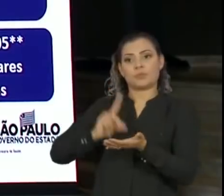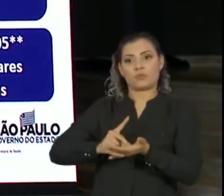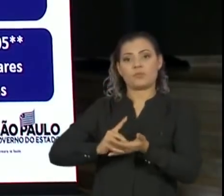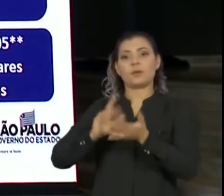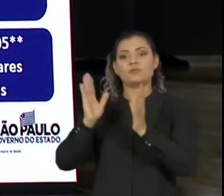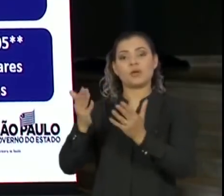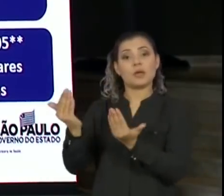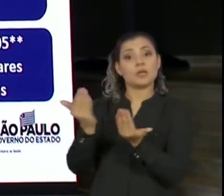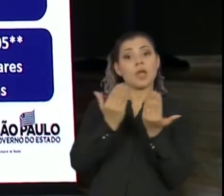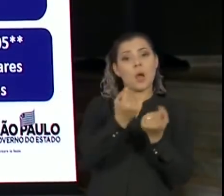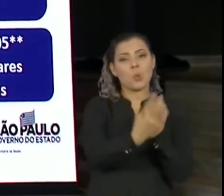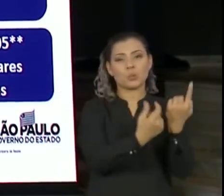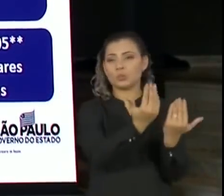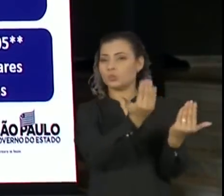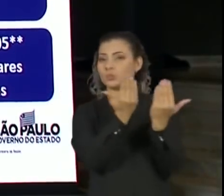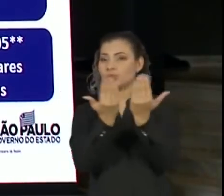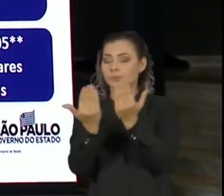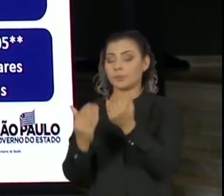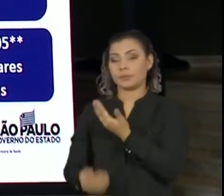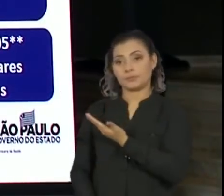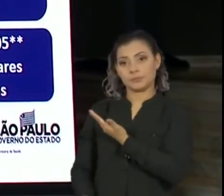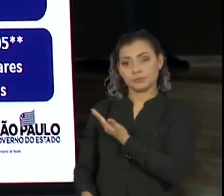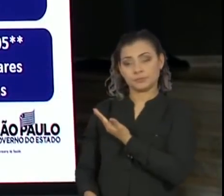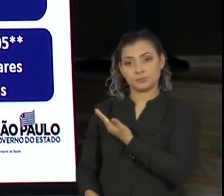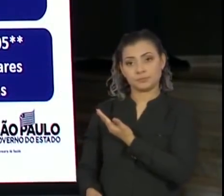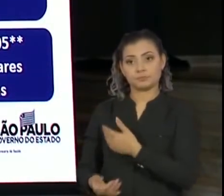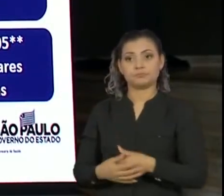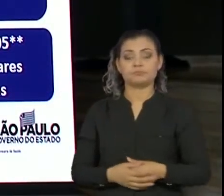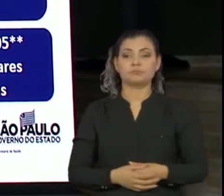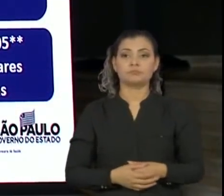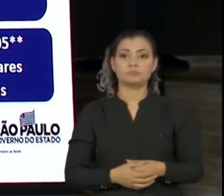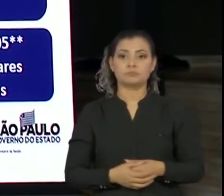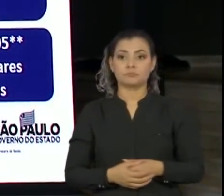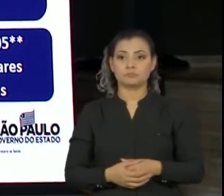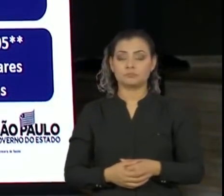ainda suspeitos para confirmação.